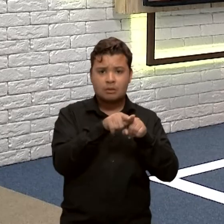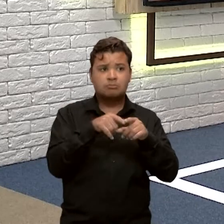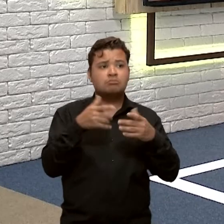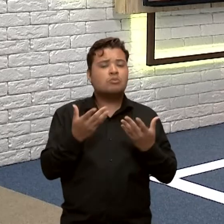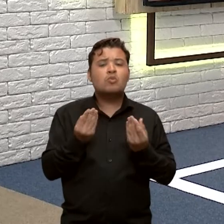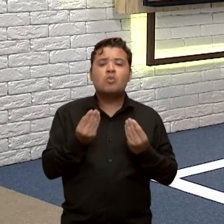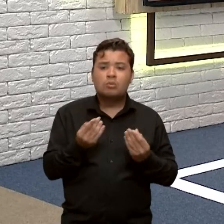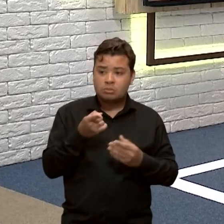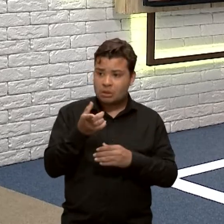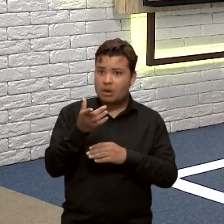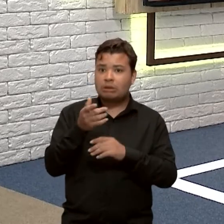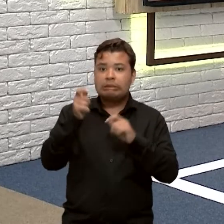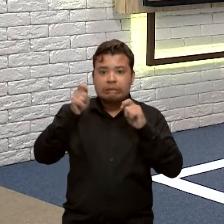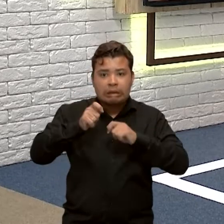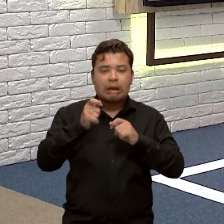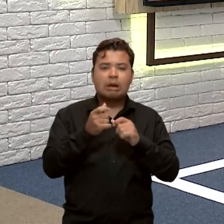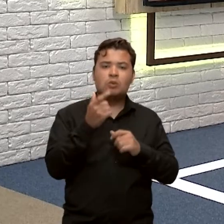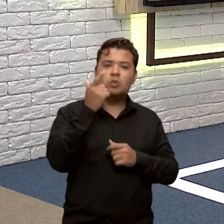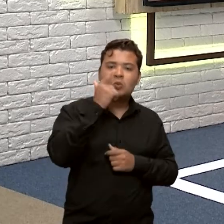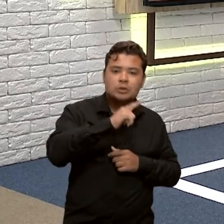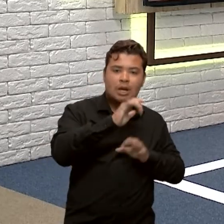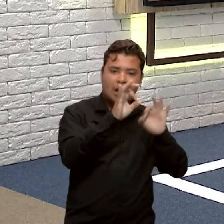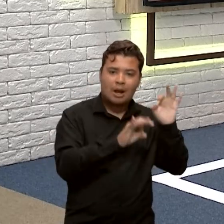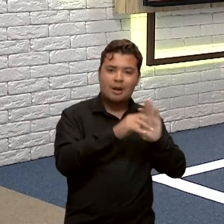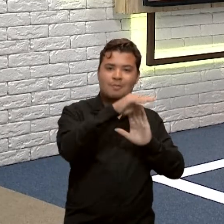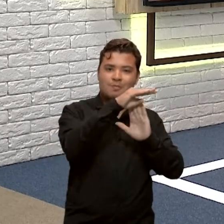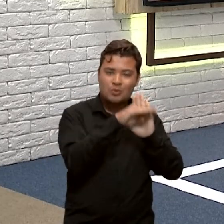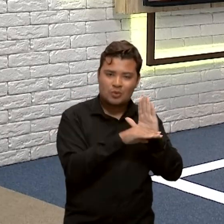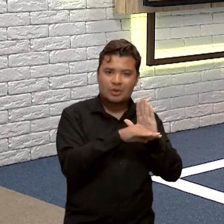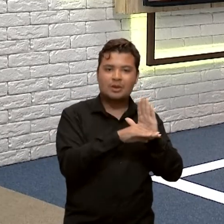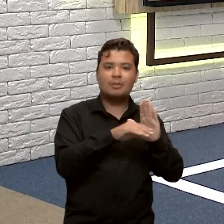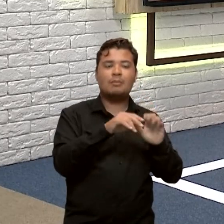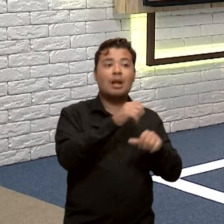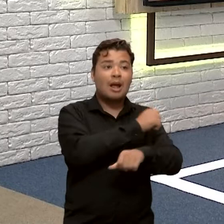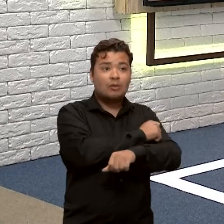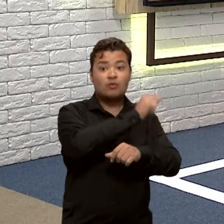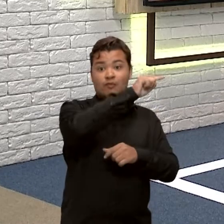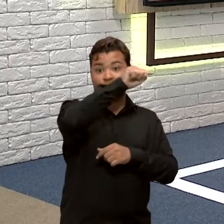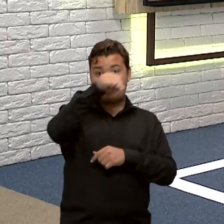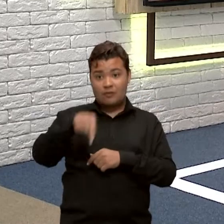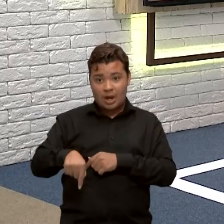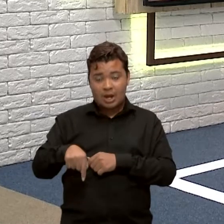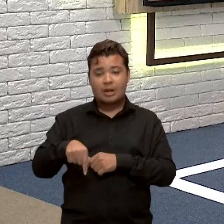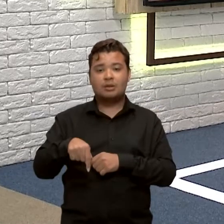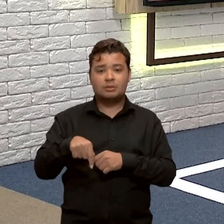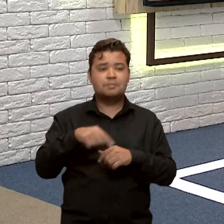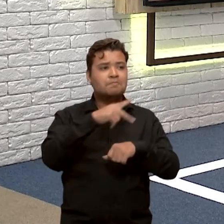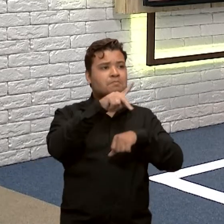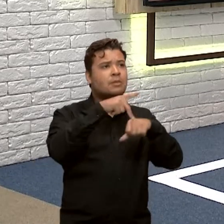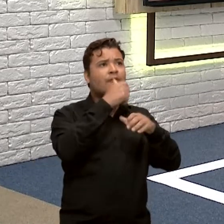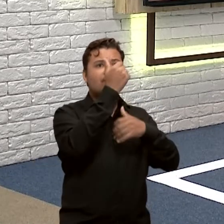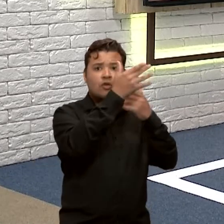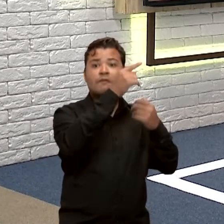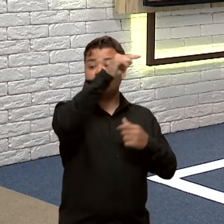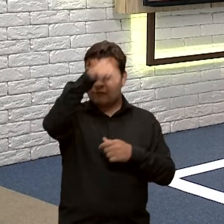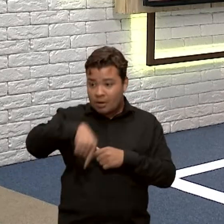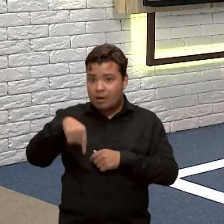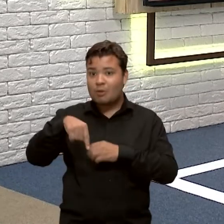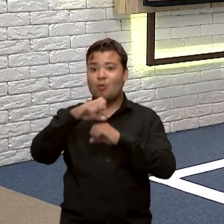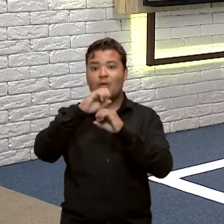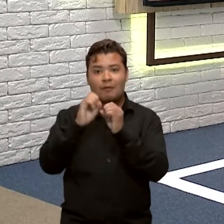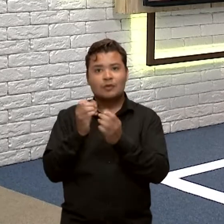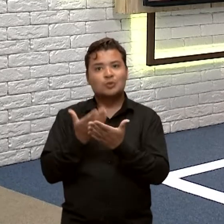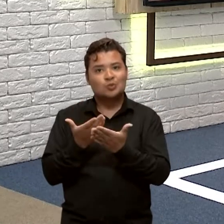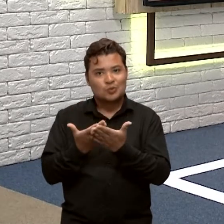de estudantes, seja na graduação, seja na pós-graduação, estrangeiros para a UFG.